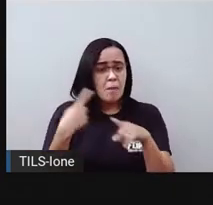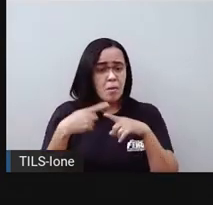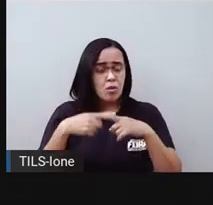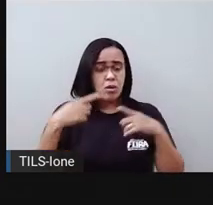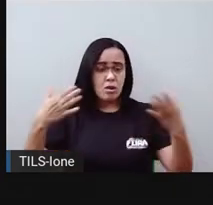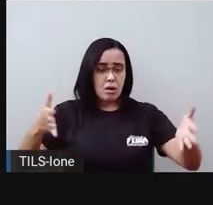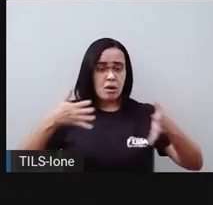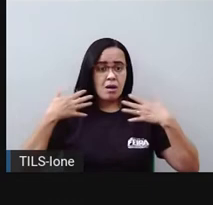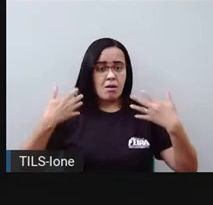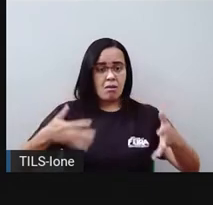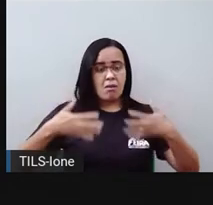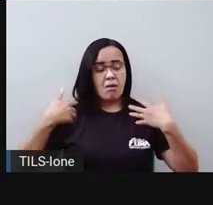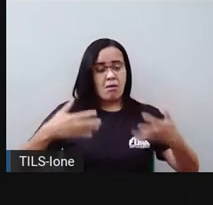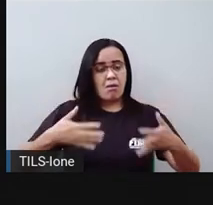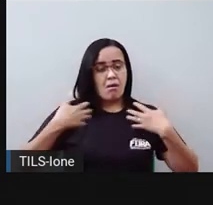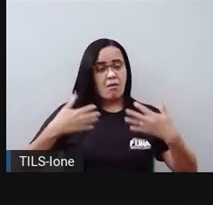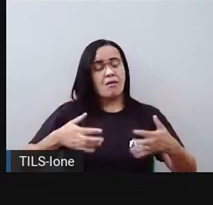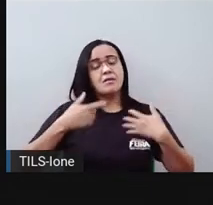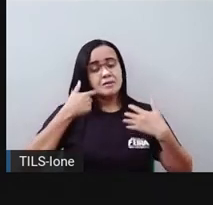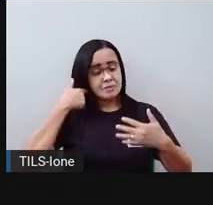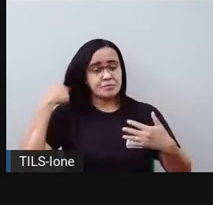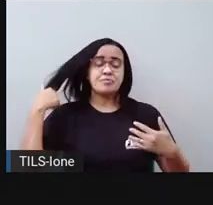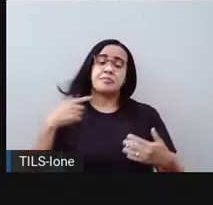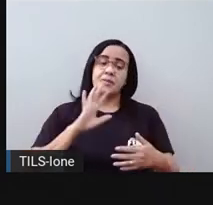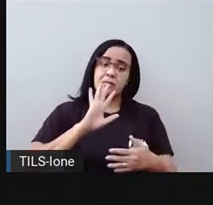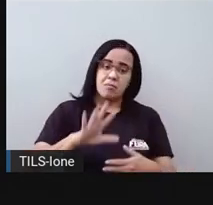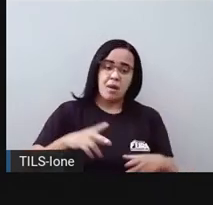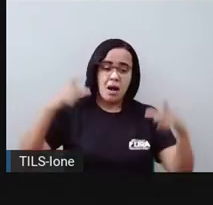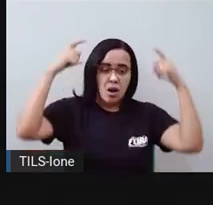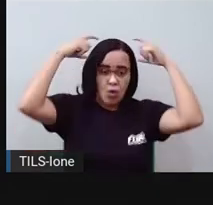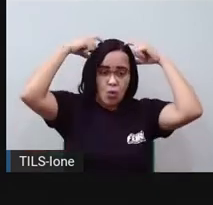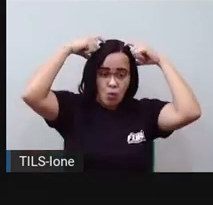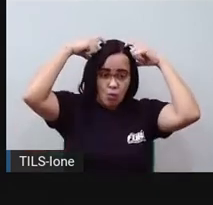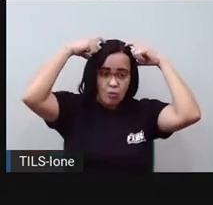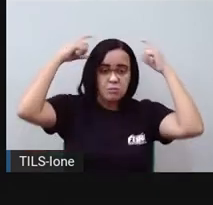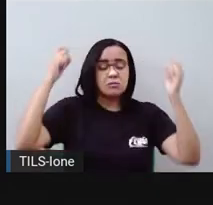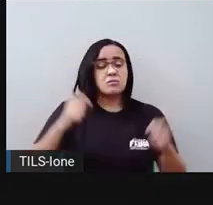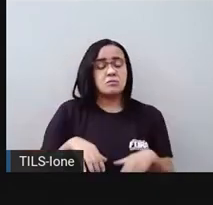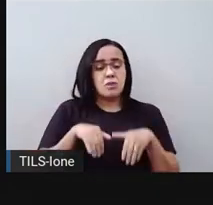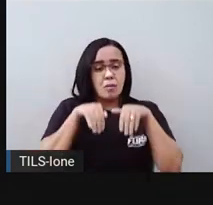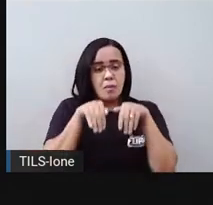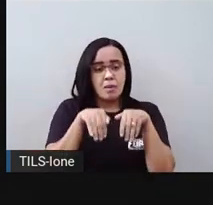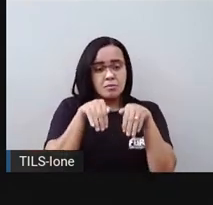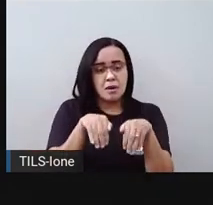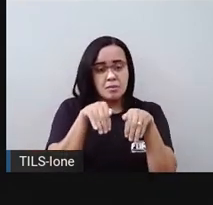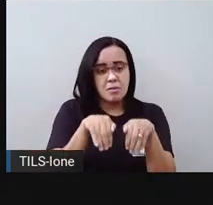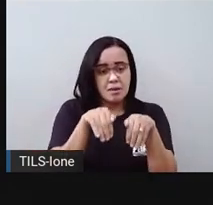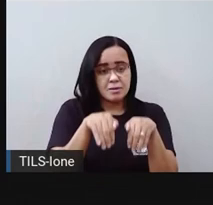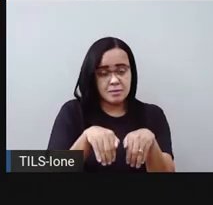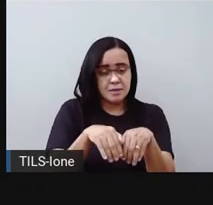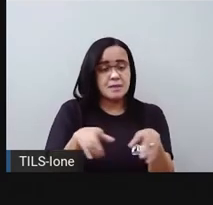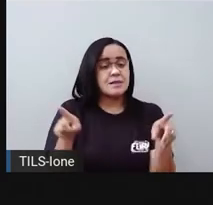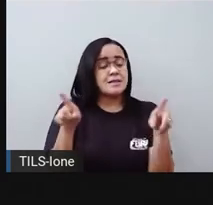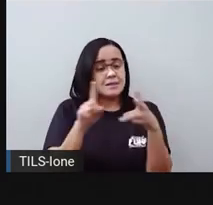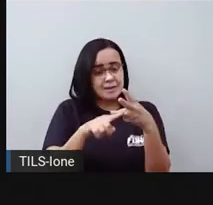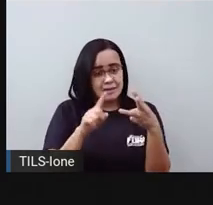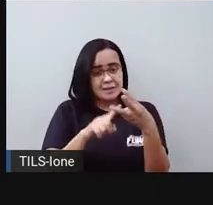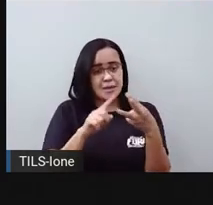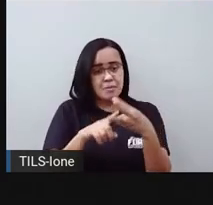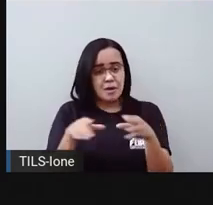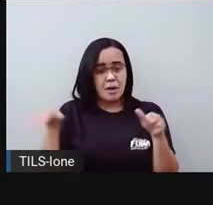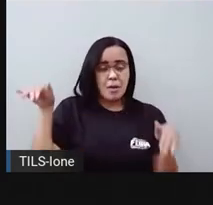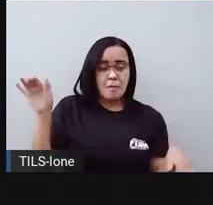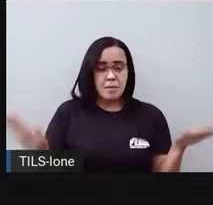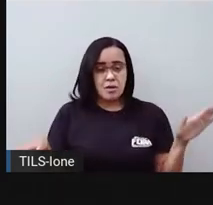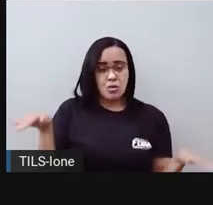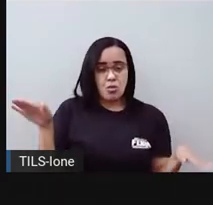panda, o urso marrom, também teve o pinguim. Eles precisam de um local mais frio, que